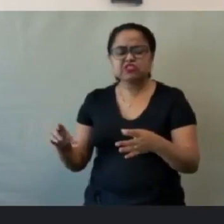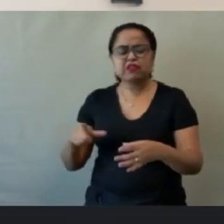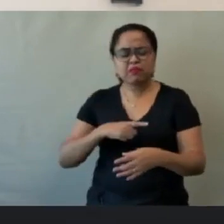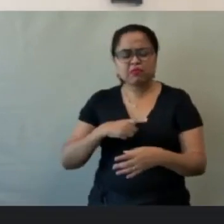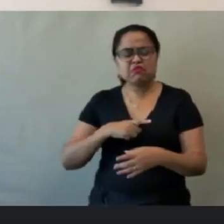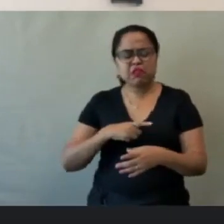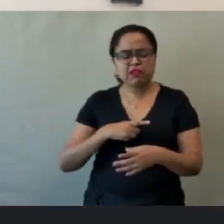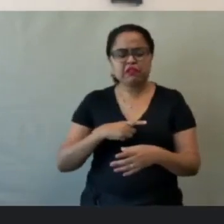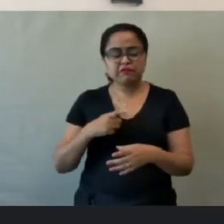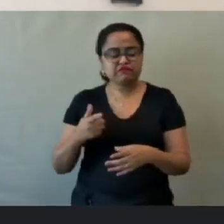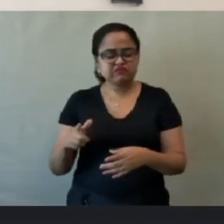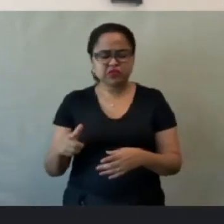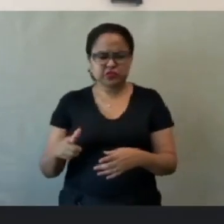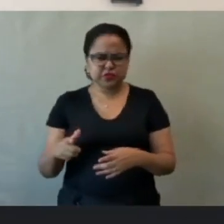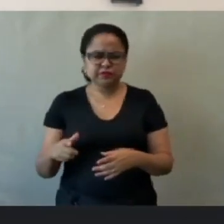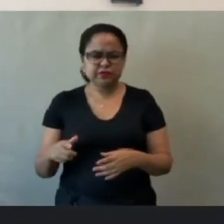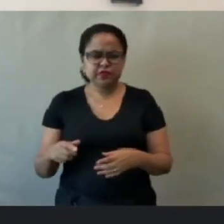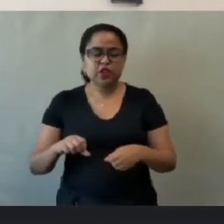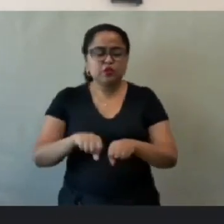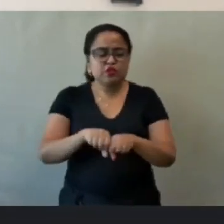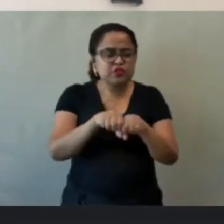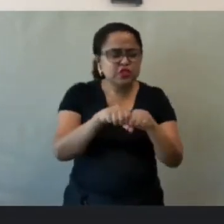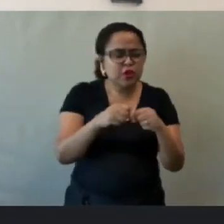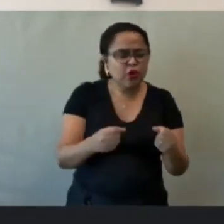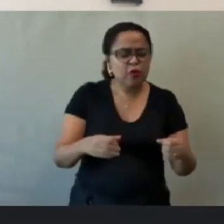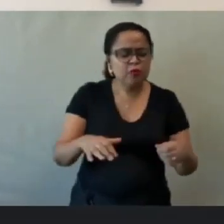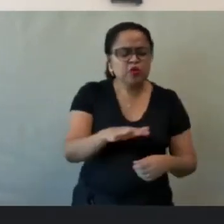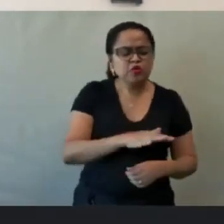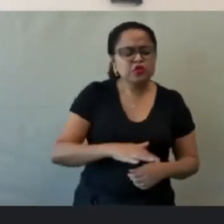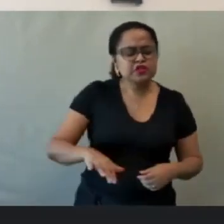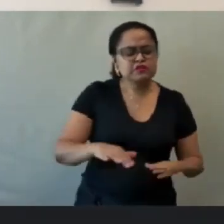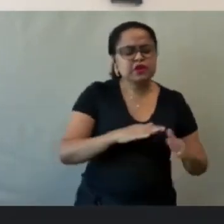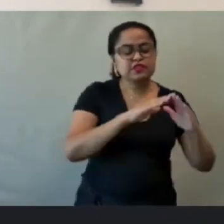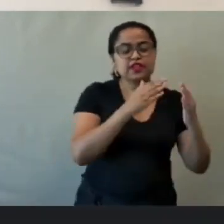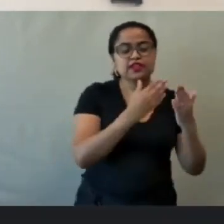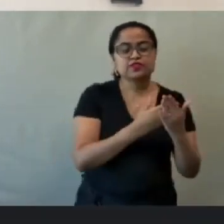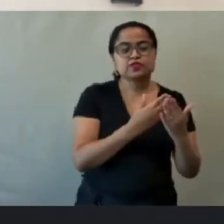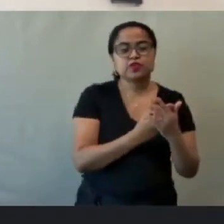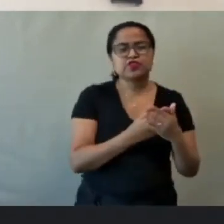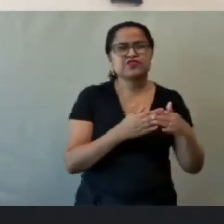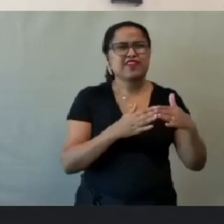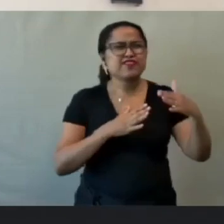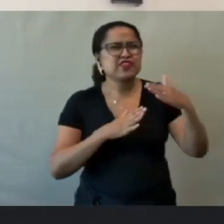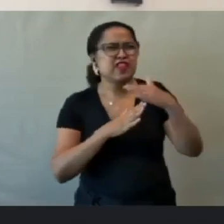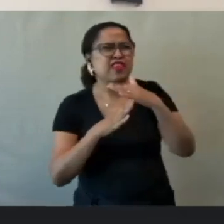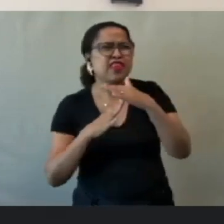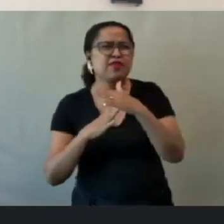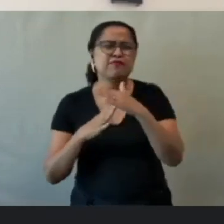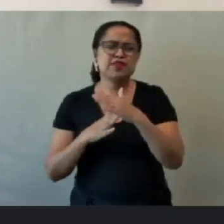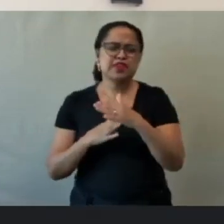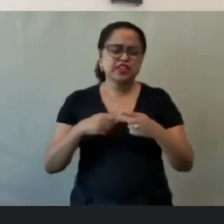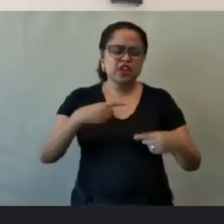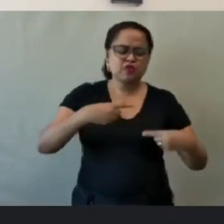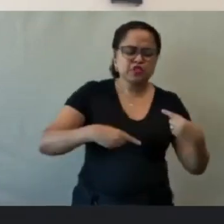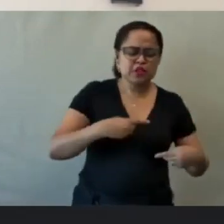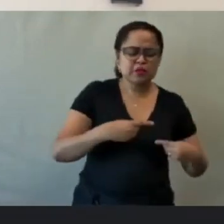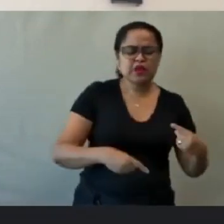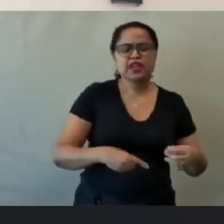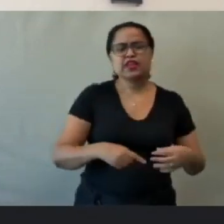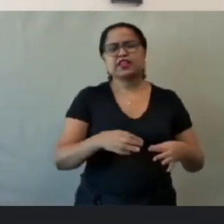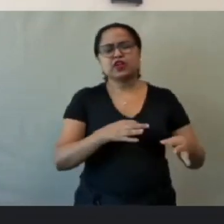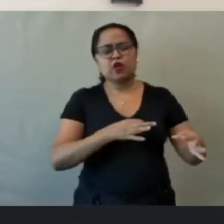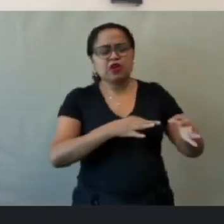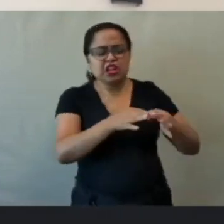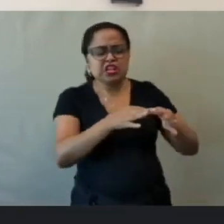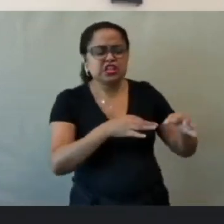rompe com esse processo democrático no espaço da escola, a gente limita o debate, a gente limita a organização curricular,